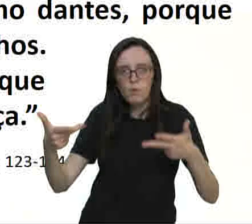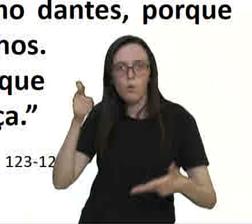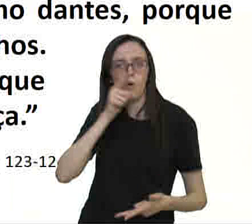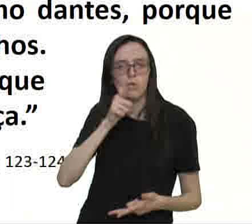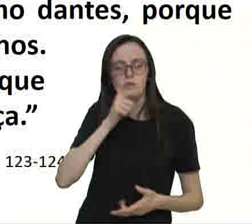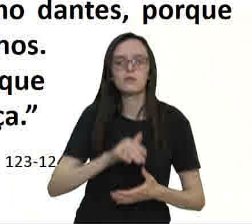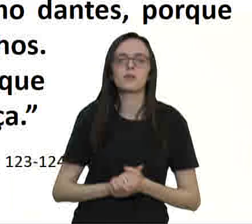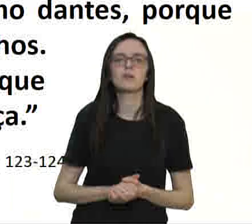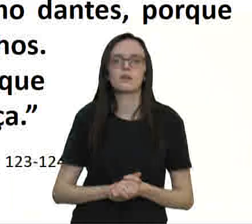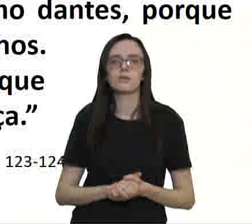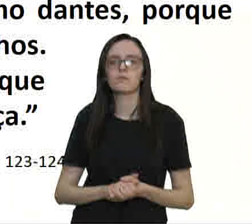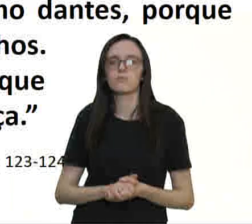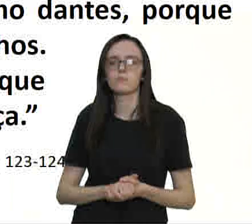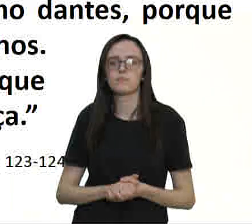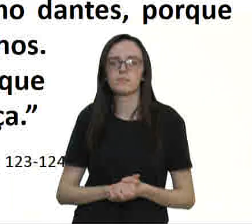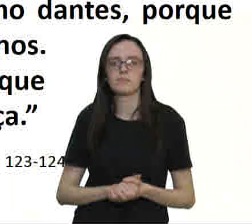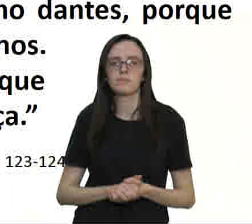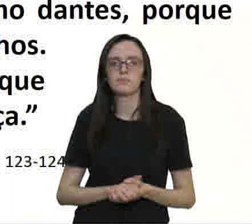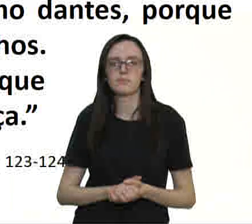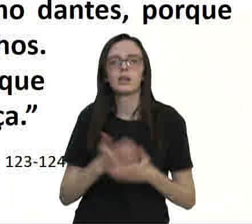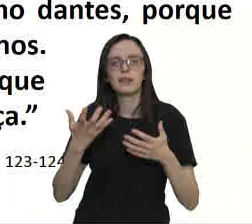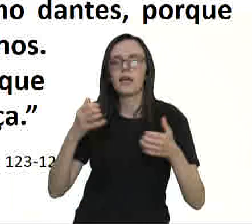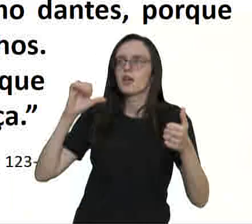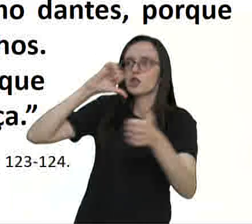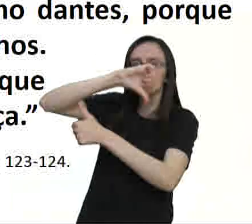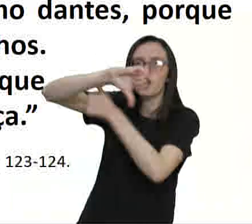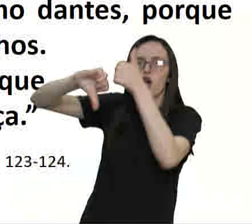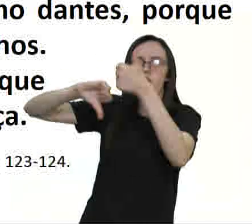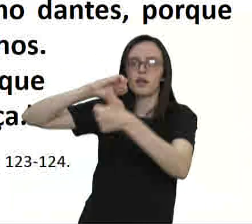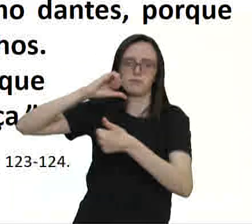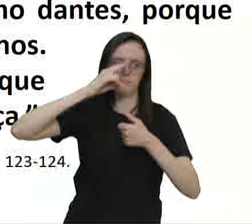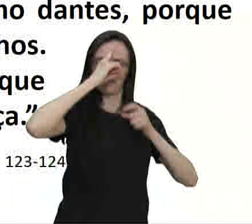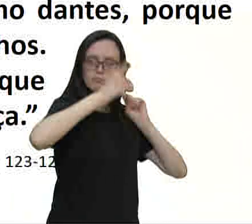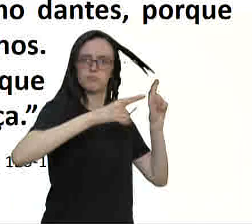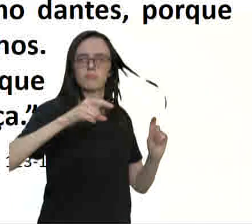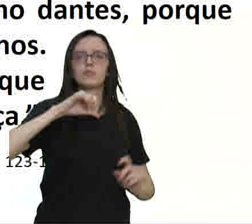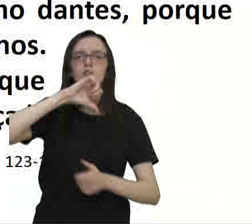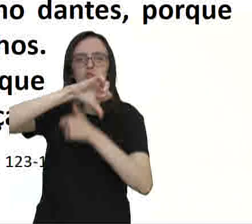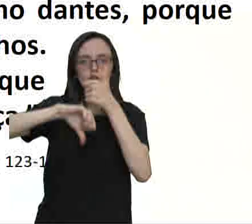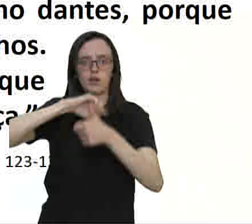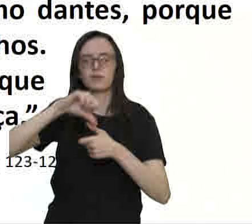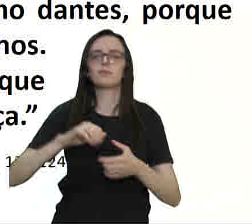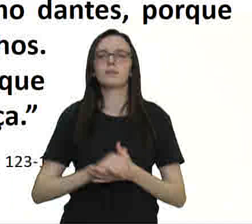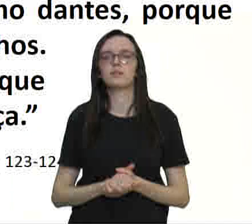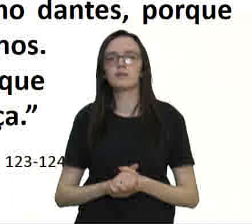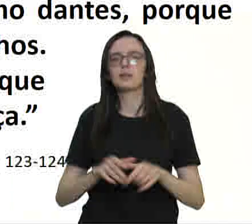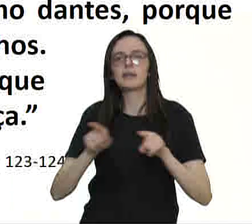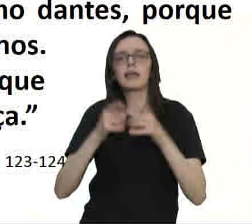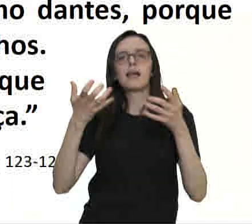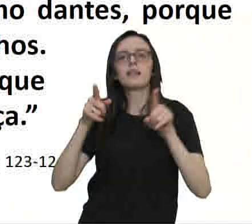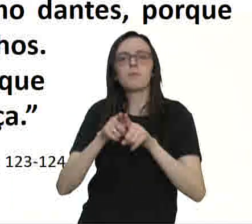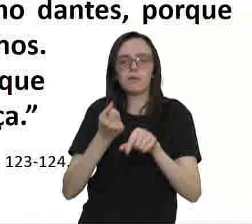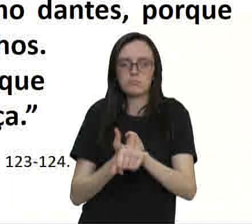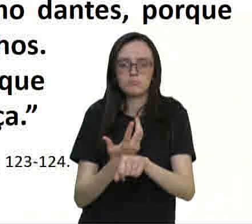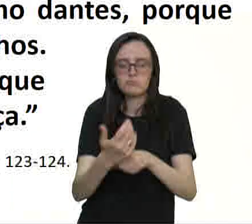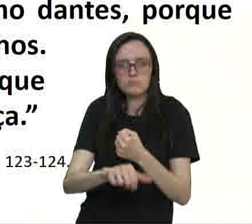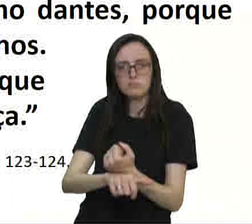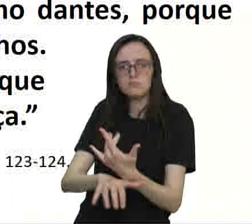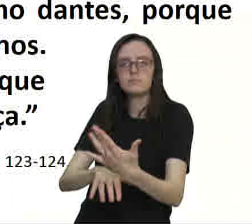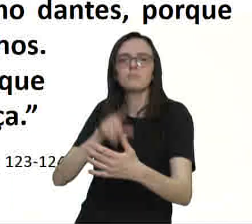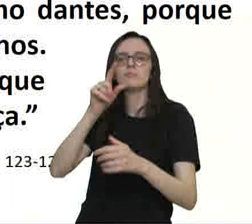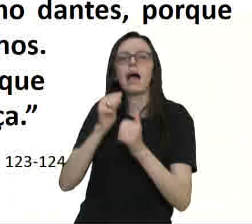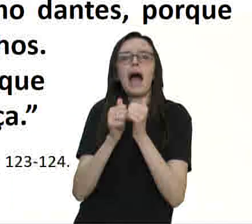Eles querem que se troque os feitores, uma troca de feitores. Mais ainda, eles querem plantar o arroz